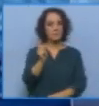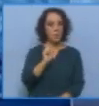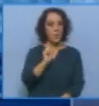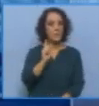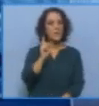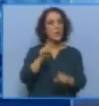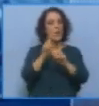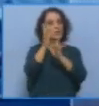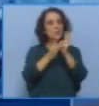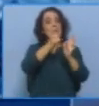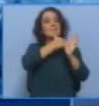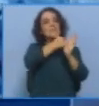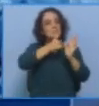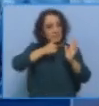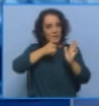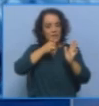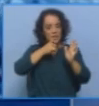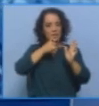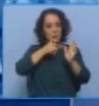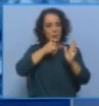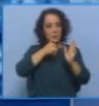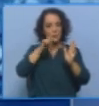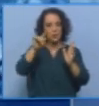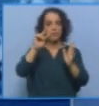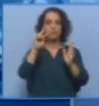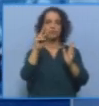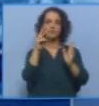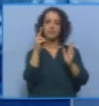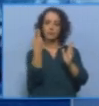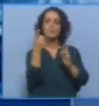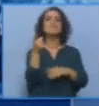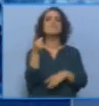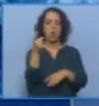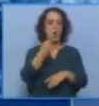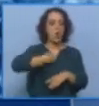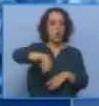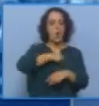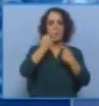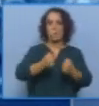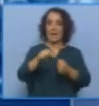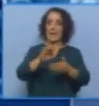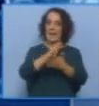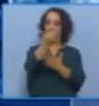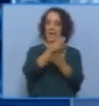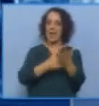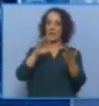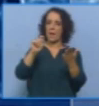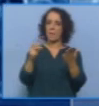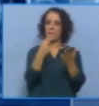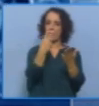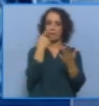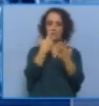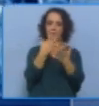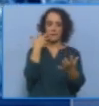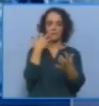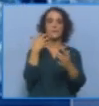bom sentido. Faz santo aquilo que nós muitas vezes não somos capazes de fazer. E é isso que a Carta de Hebreus vai sublinhar muito.